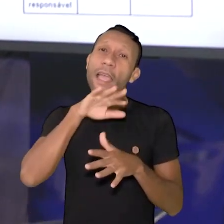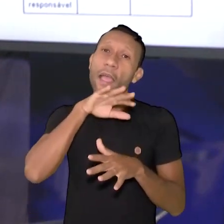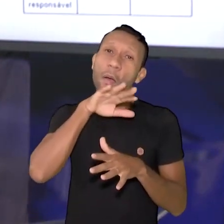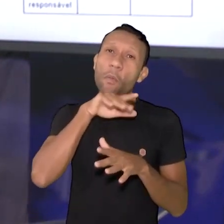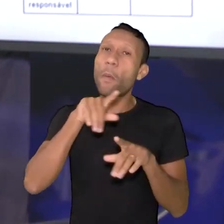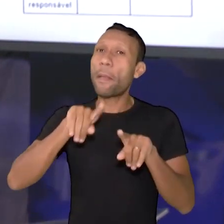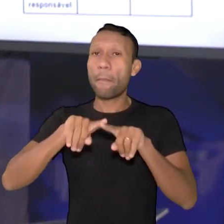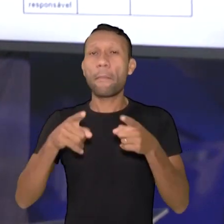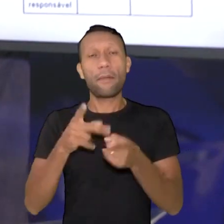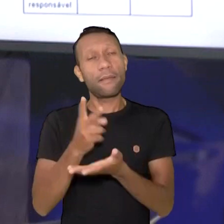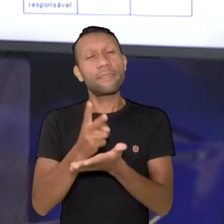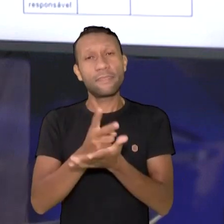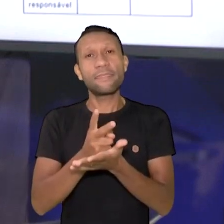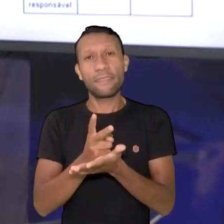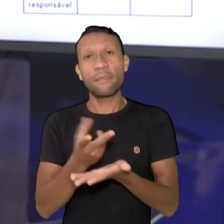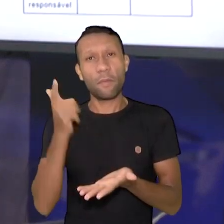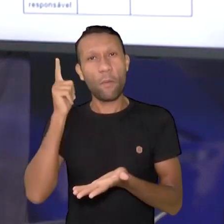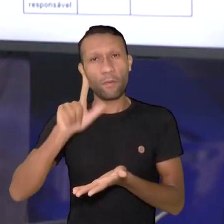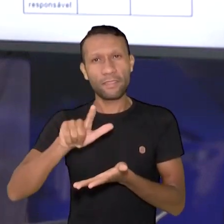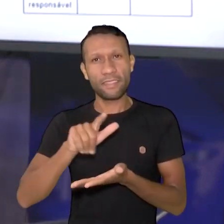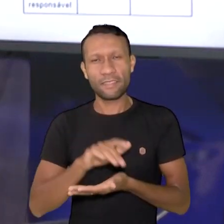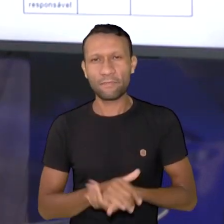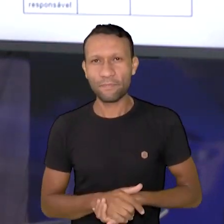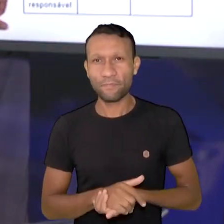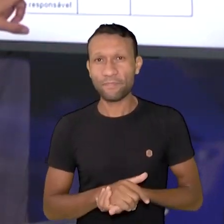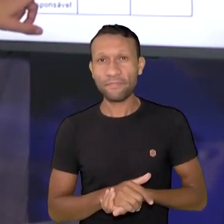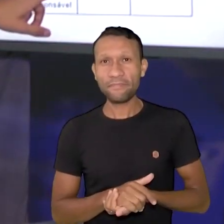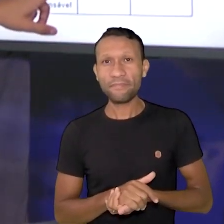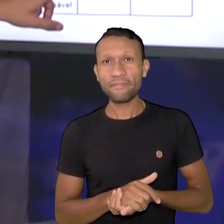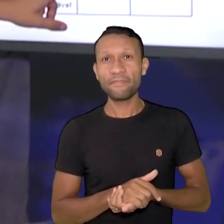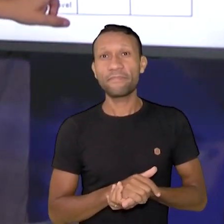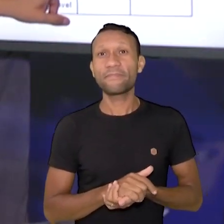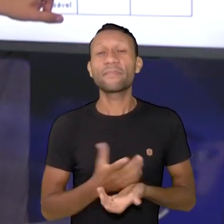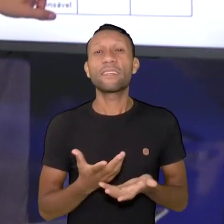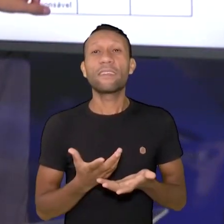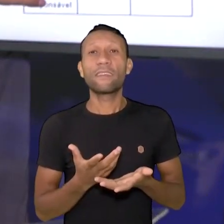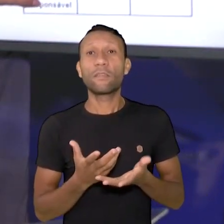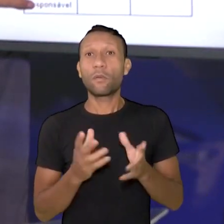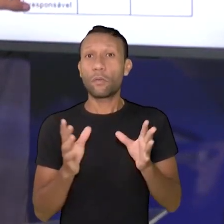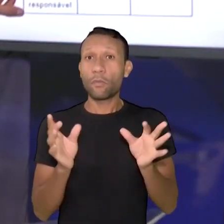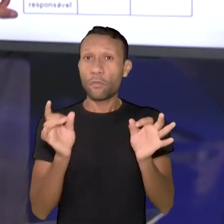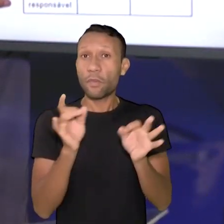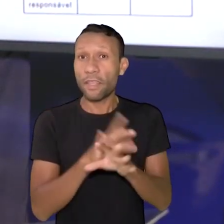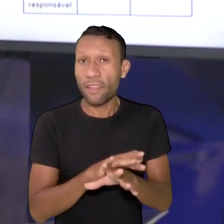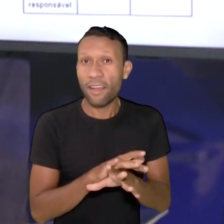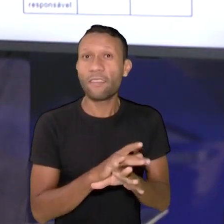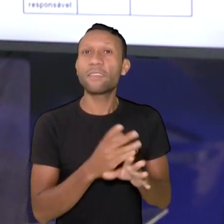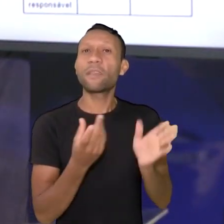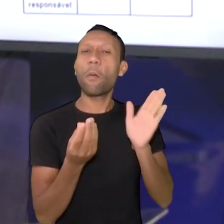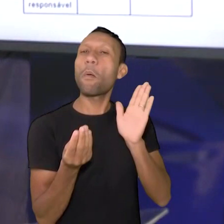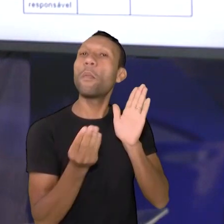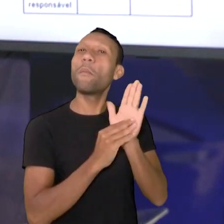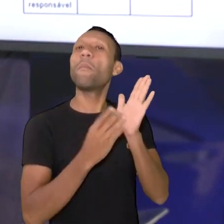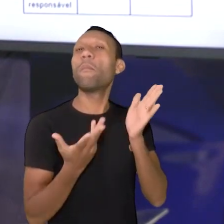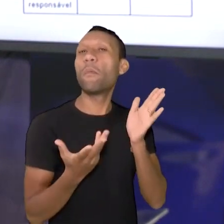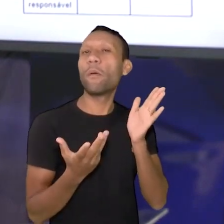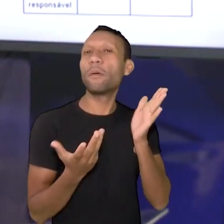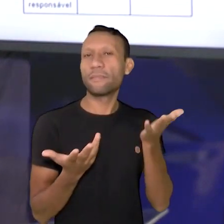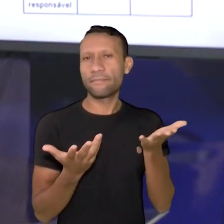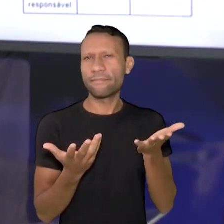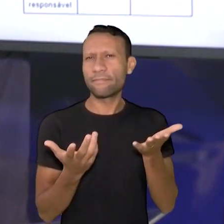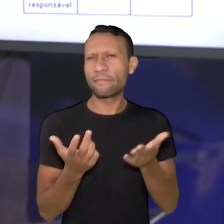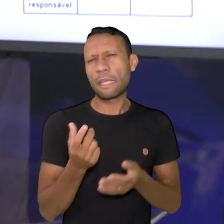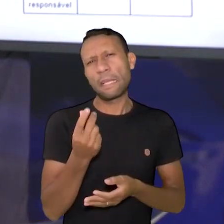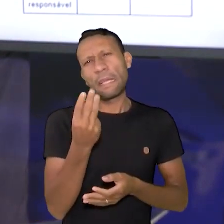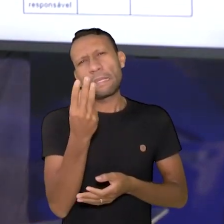ele sempre vai tentar, ok? E aí, quando vocês fizerem tudo isso daí, vocês vão marcar quantos pontos vocês conseguiram. Pega 3 ou 4